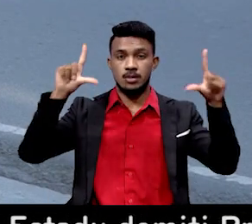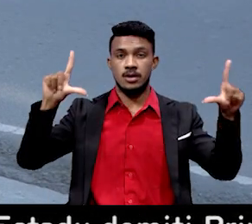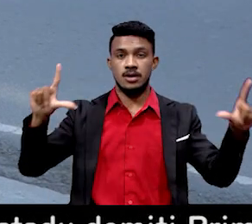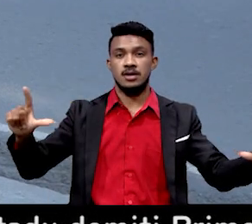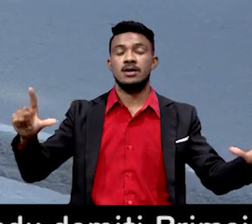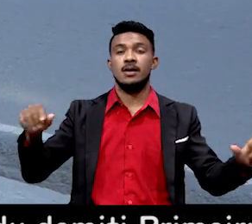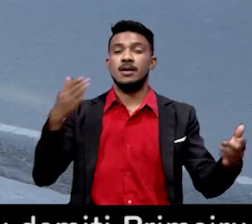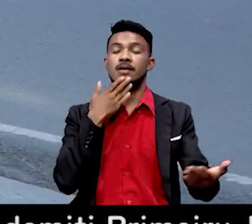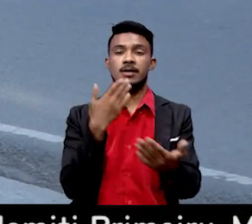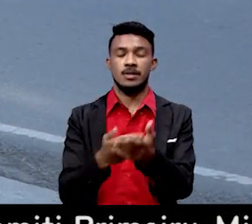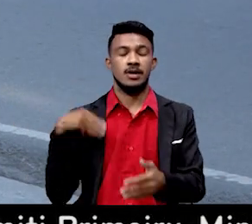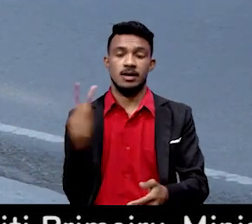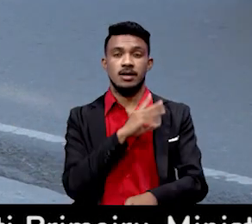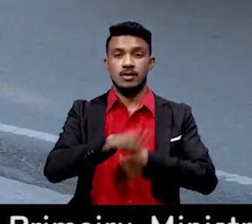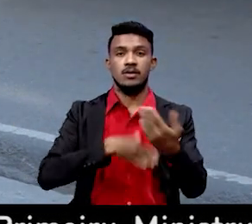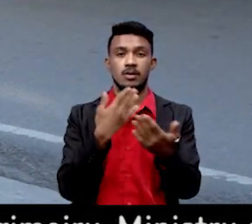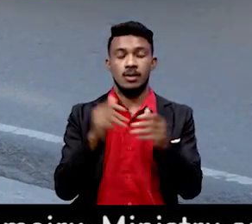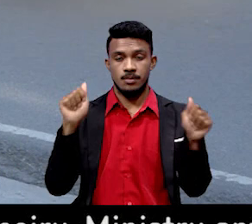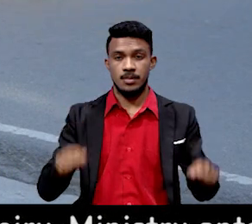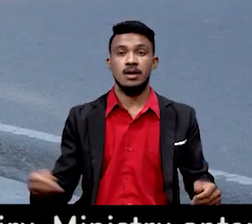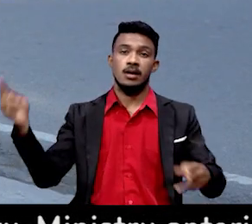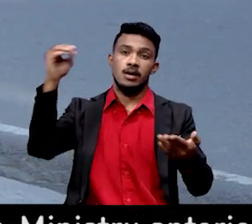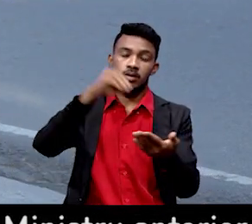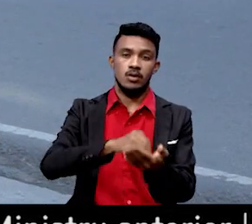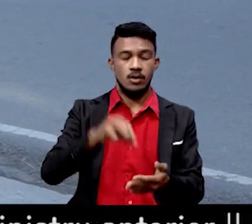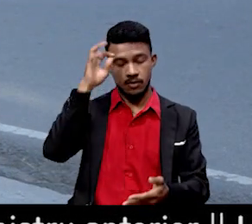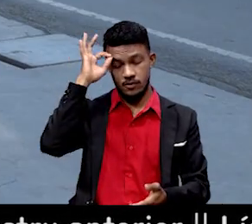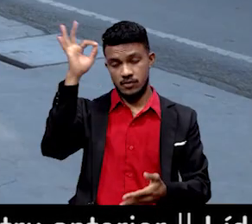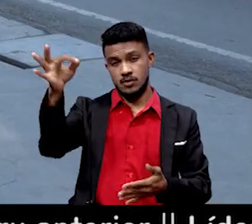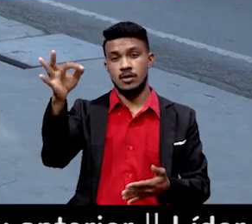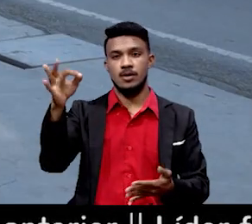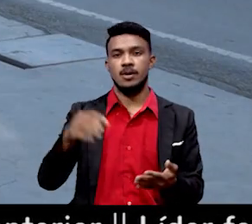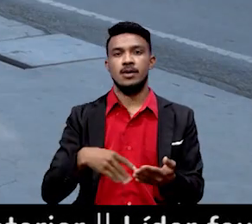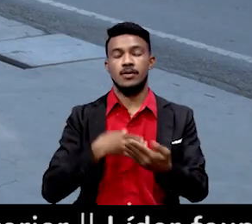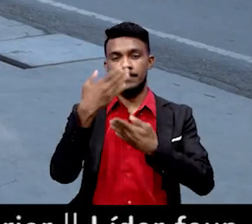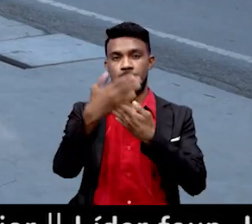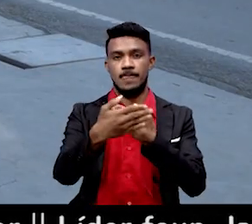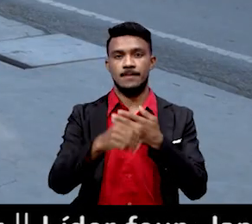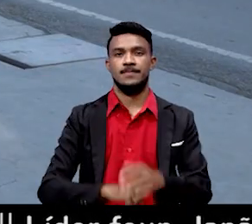sei seguro baita hotu podi nunei tabele atinge mei Timor tem que bawe.